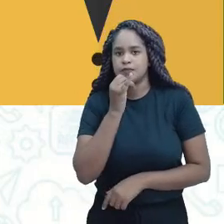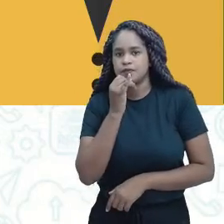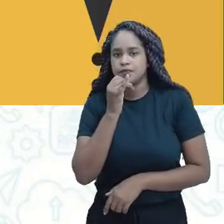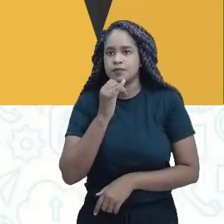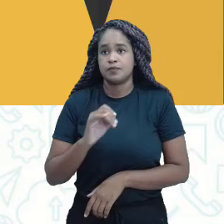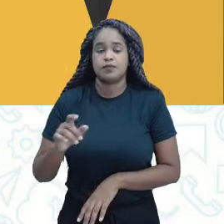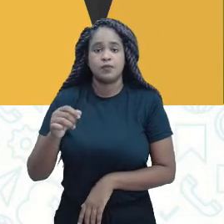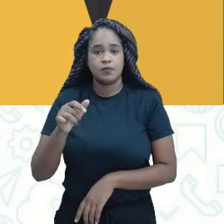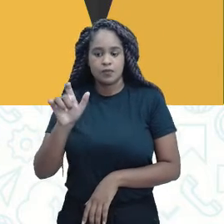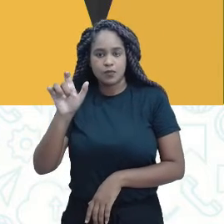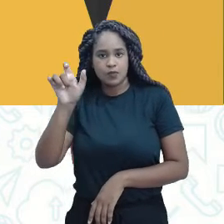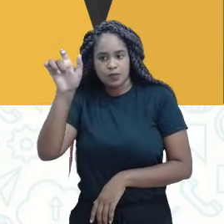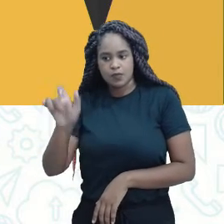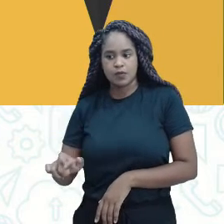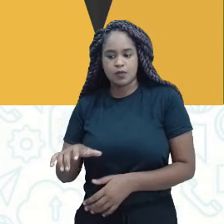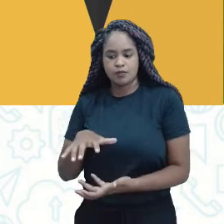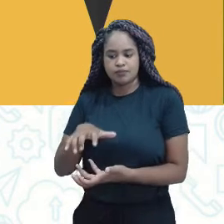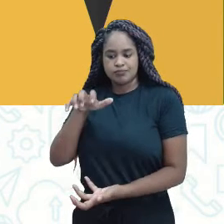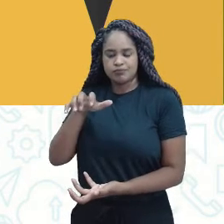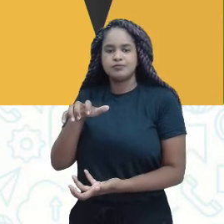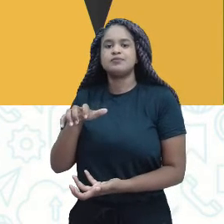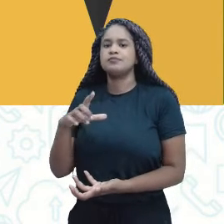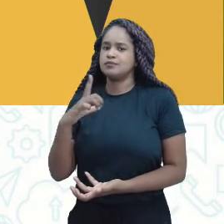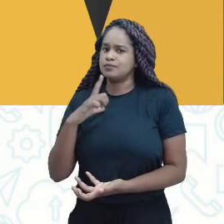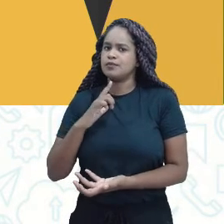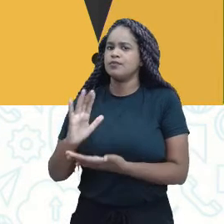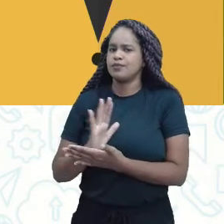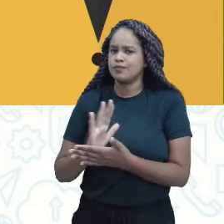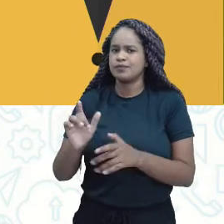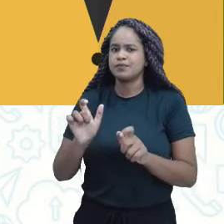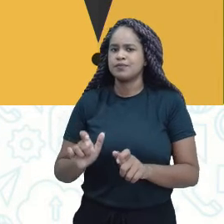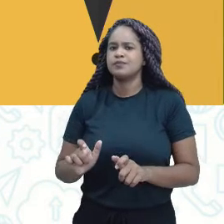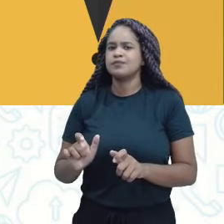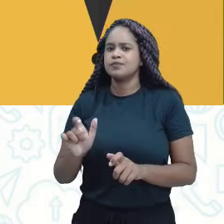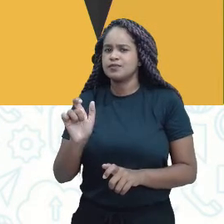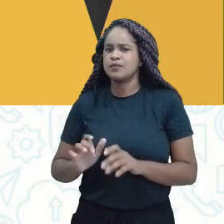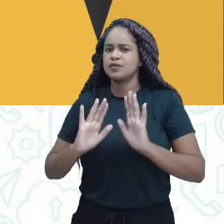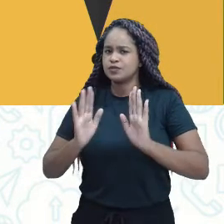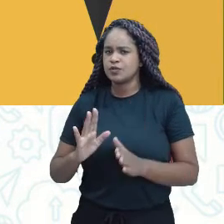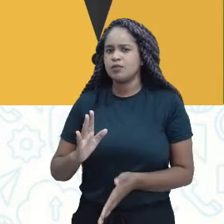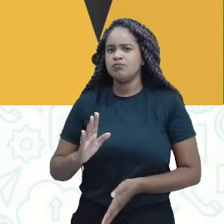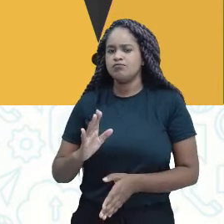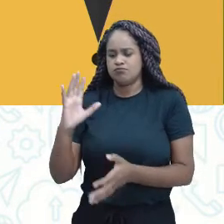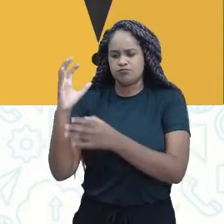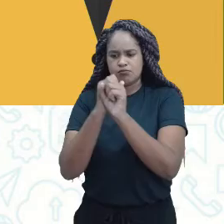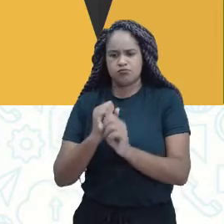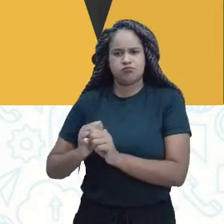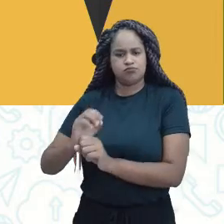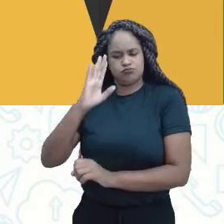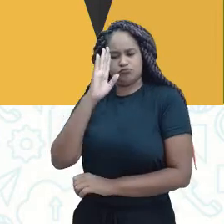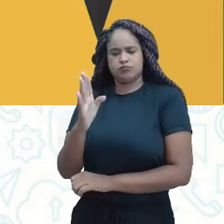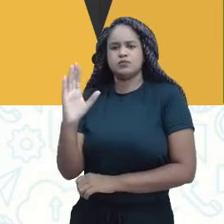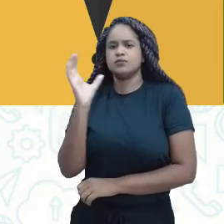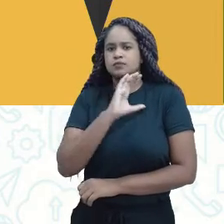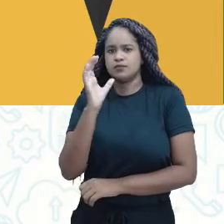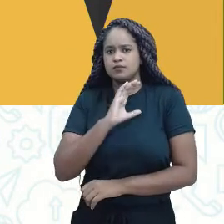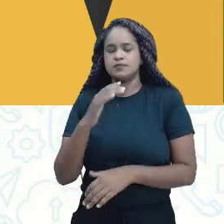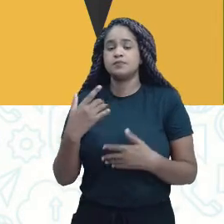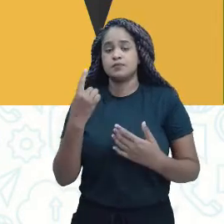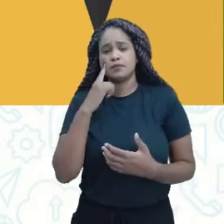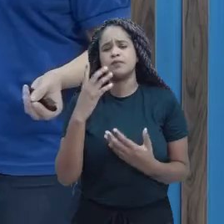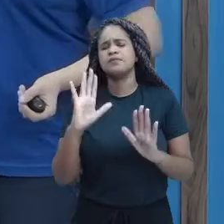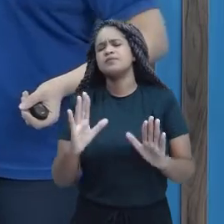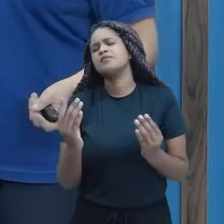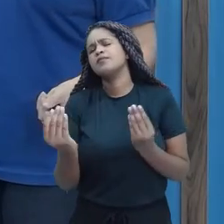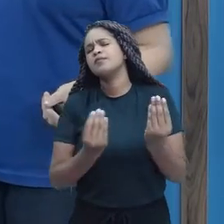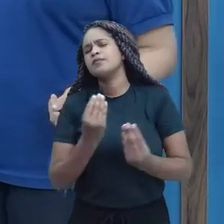aí é um vovozinho, tem muita gente, né, mais antiga que já consegue fazer esses cálculos bem rápido. E como é que esse cálculo é feito, né? Como é que essa